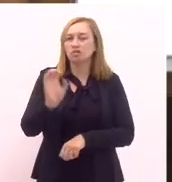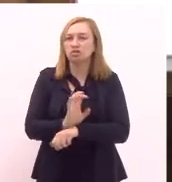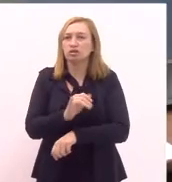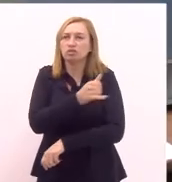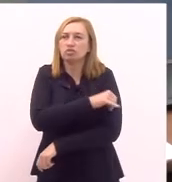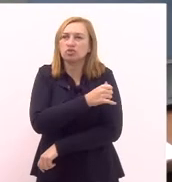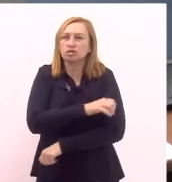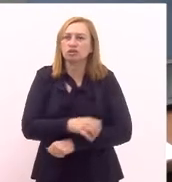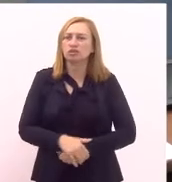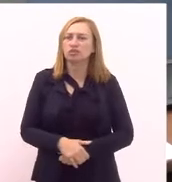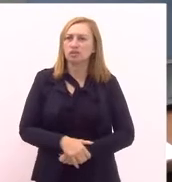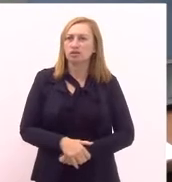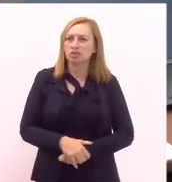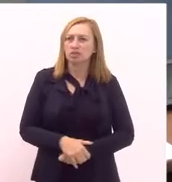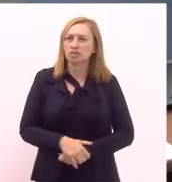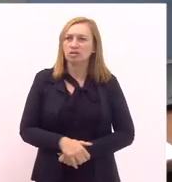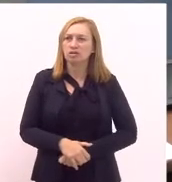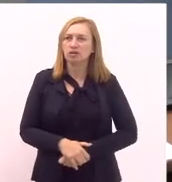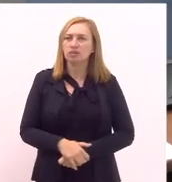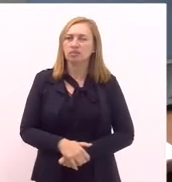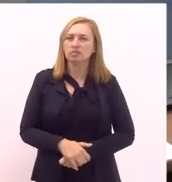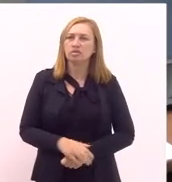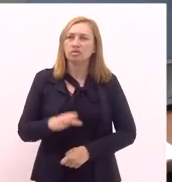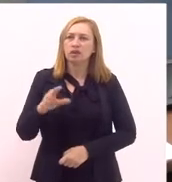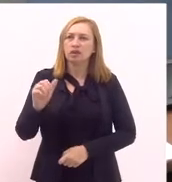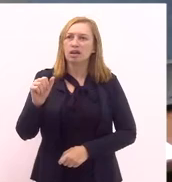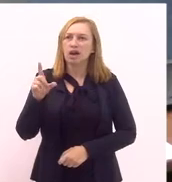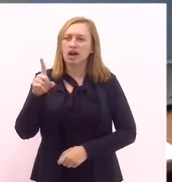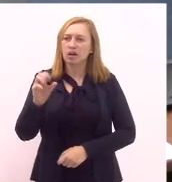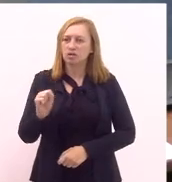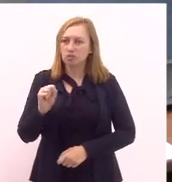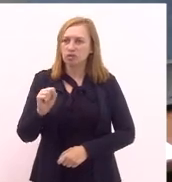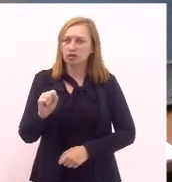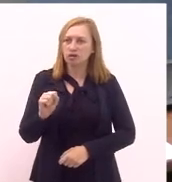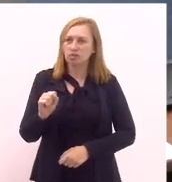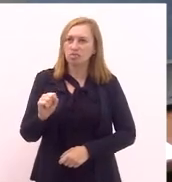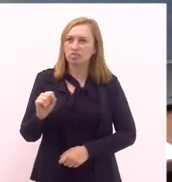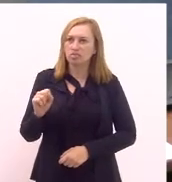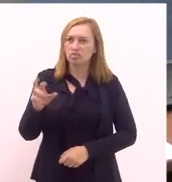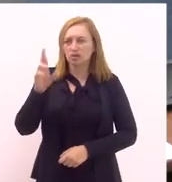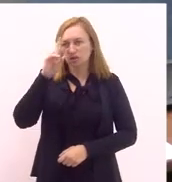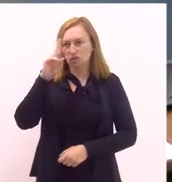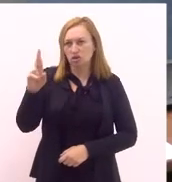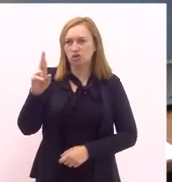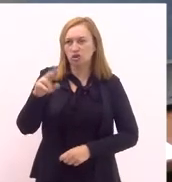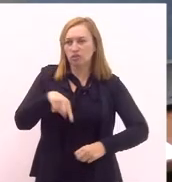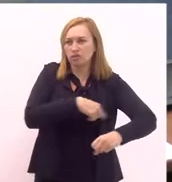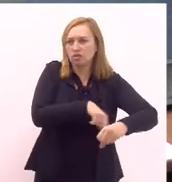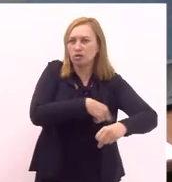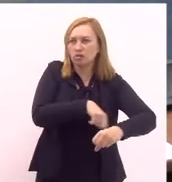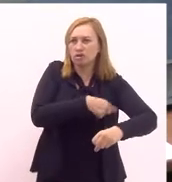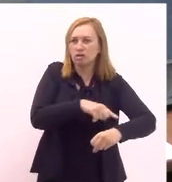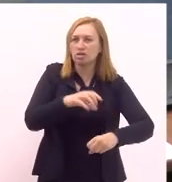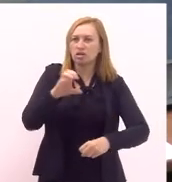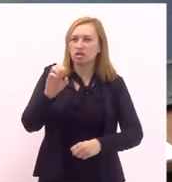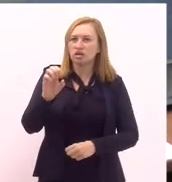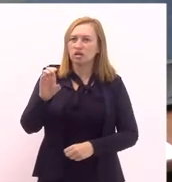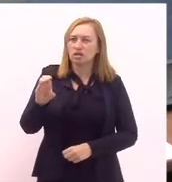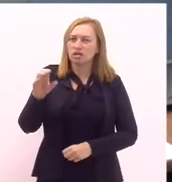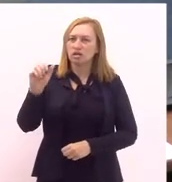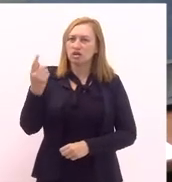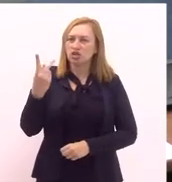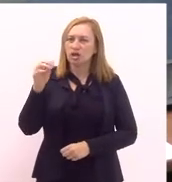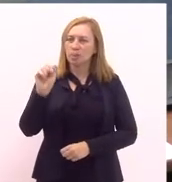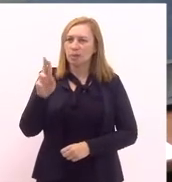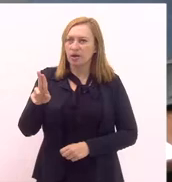Janeiro Oi Carlos Alberto da Silva chefe de cozinha do chapéu chapéu